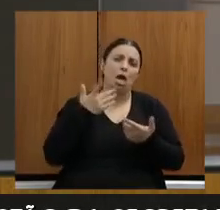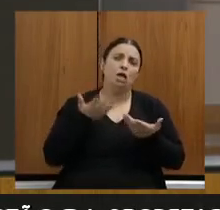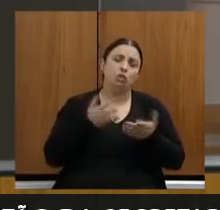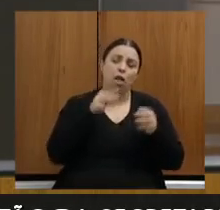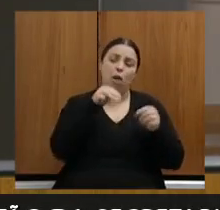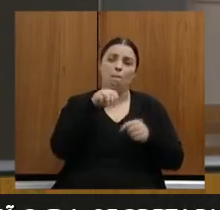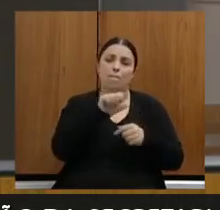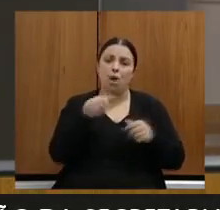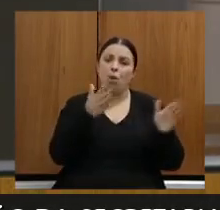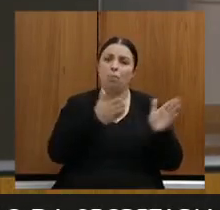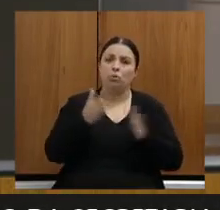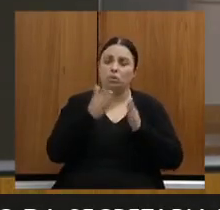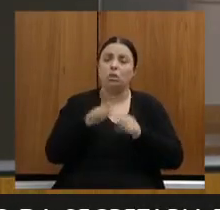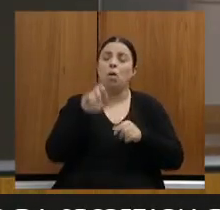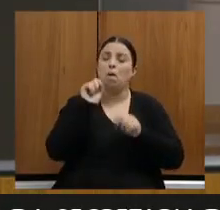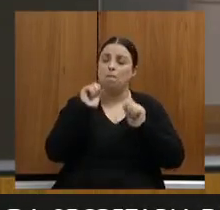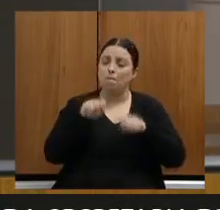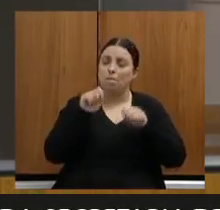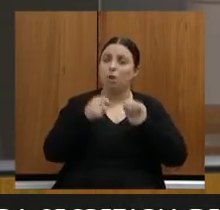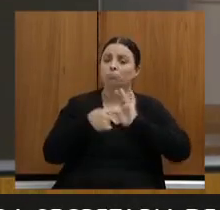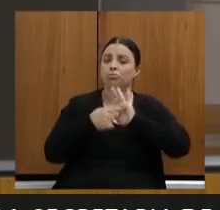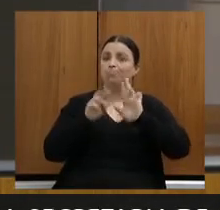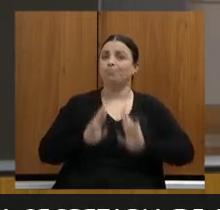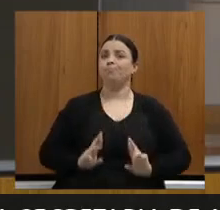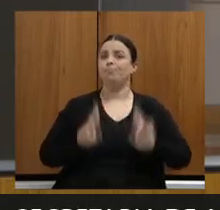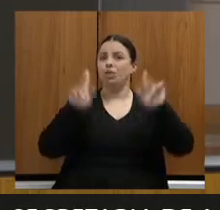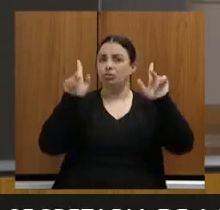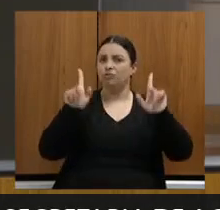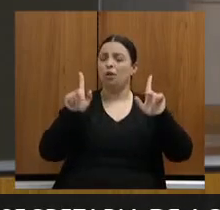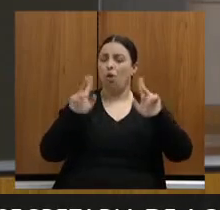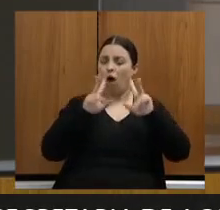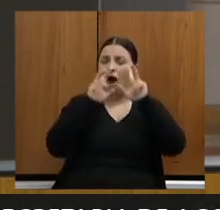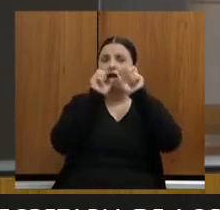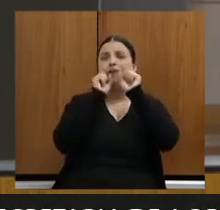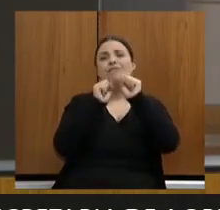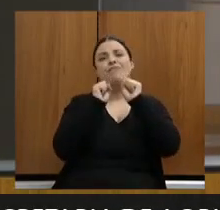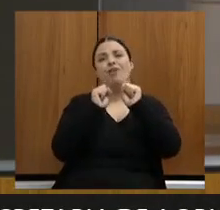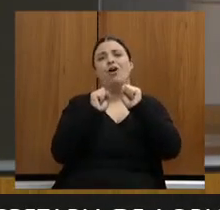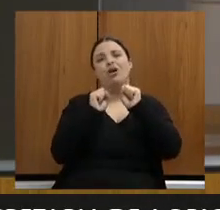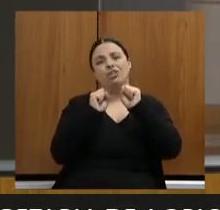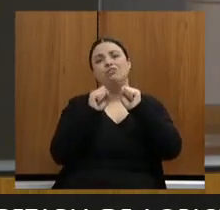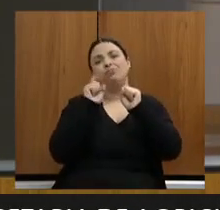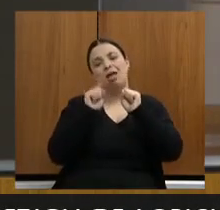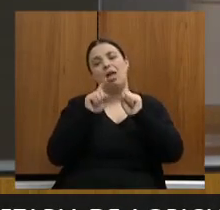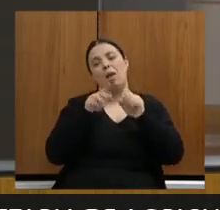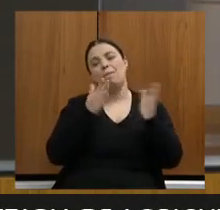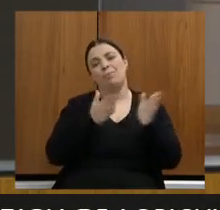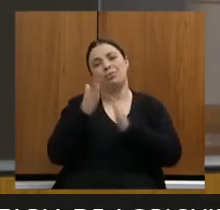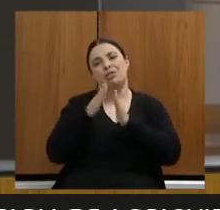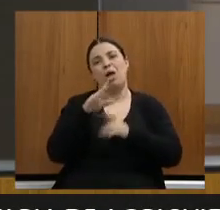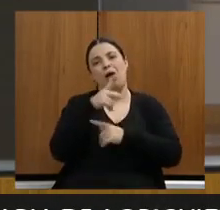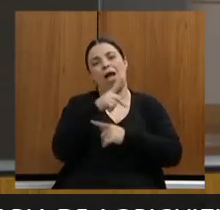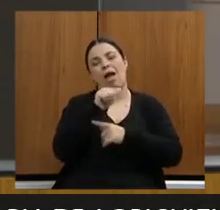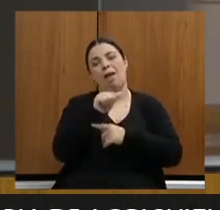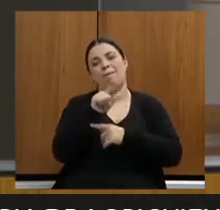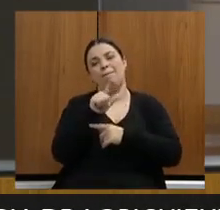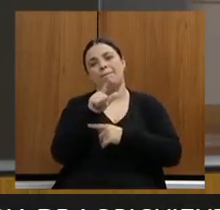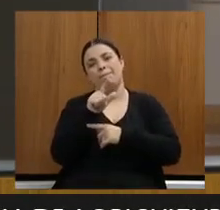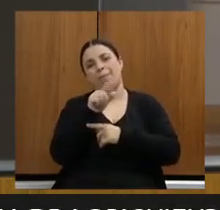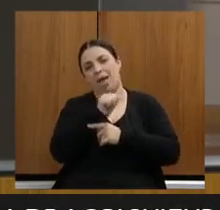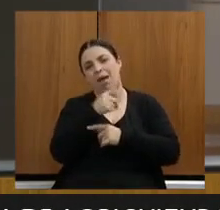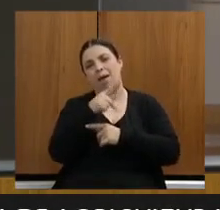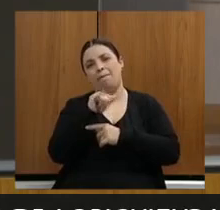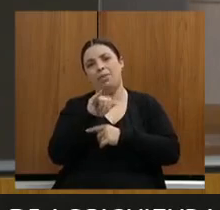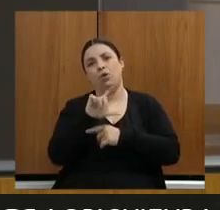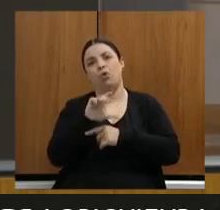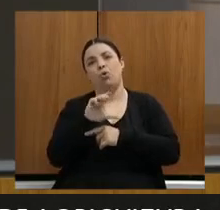na questão da apicultura eu cheguei a deixando a recursos para esses projetos que tem acompanhado eu queria ouvir um pouco como que tá esse as equação aqui